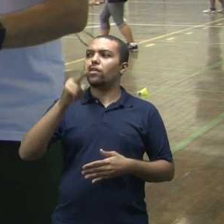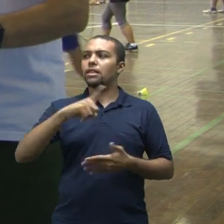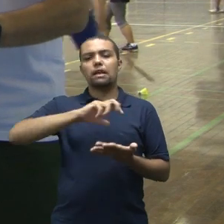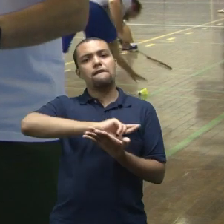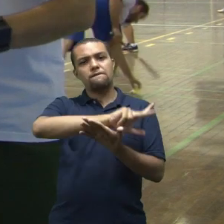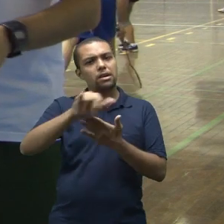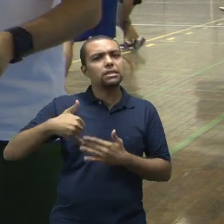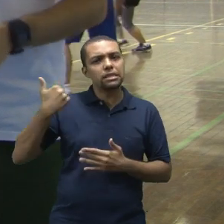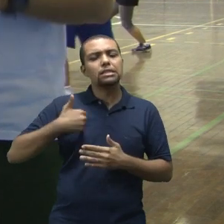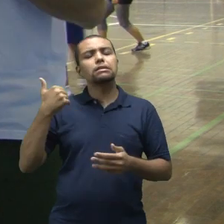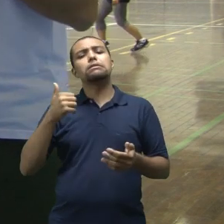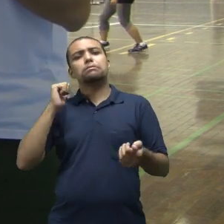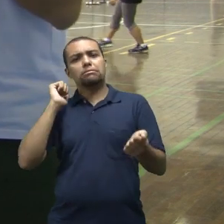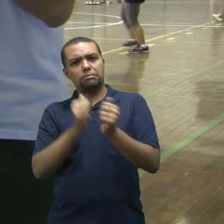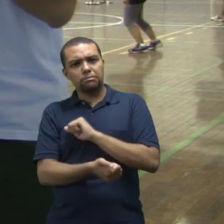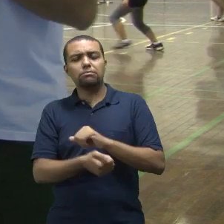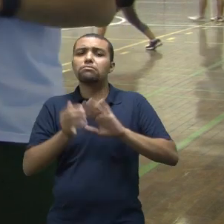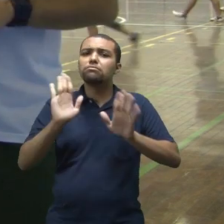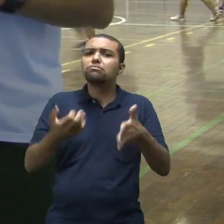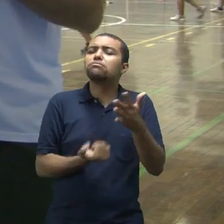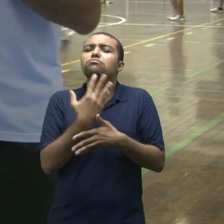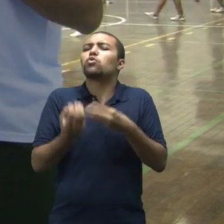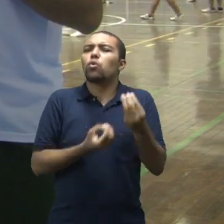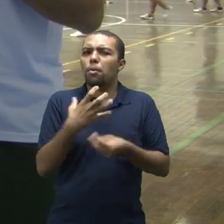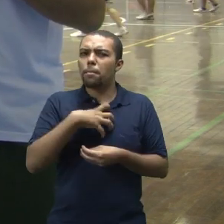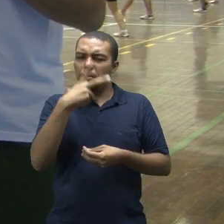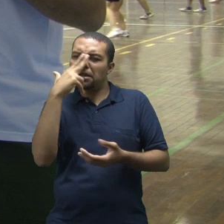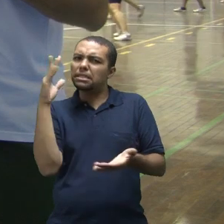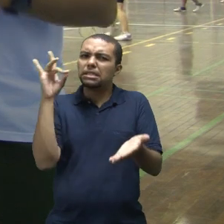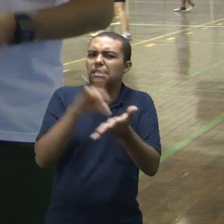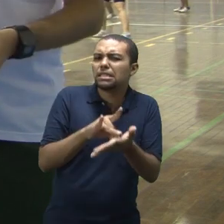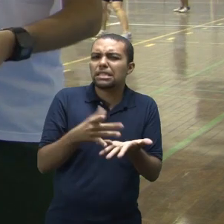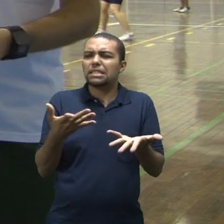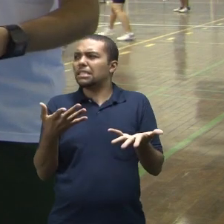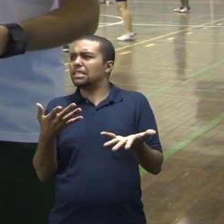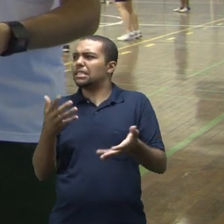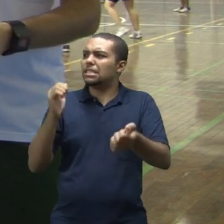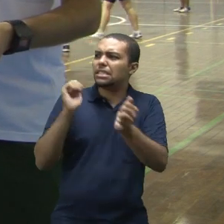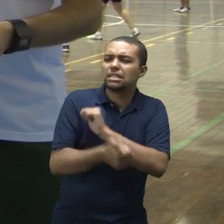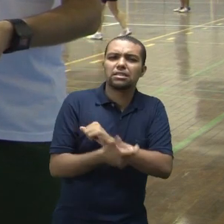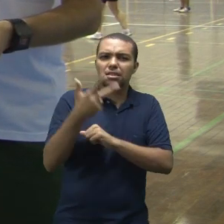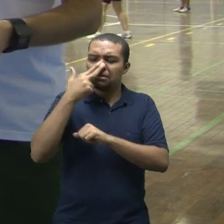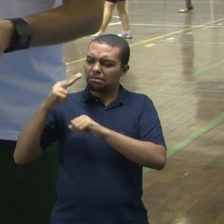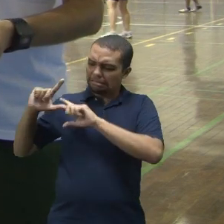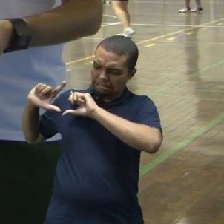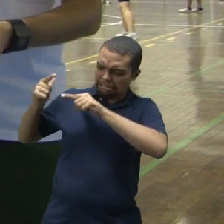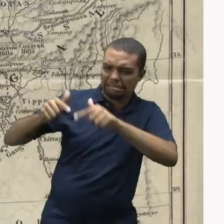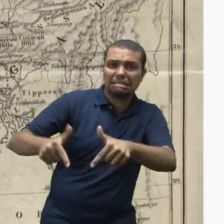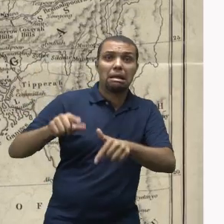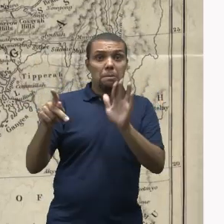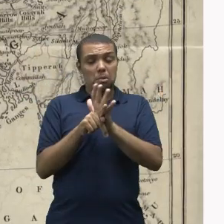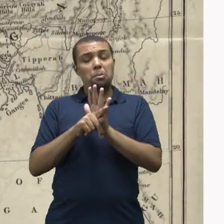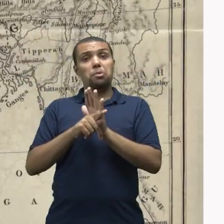de várias idades disputando badminton. E surgiu de uma forma que é meio real, é isso? O badminton é um esporte elitizado pela história